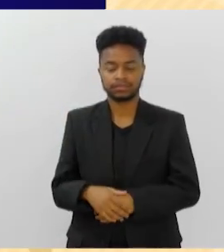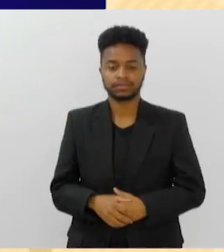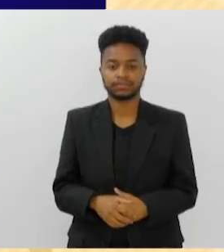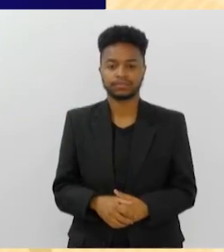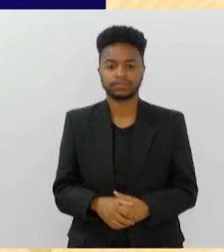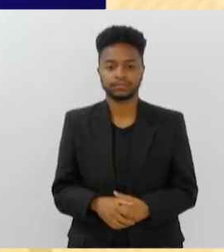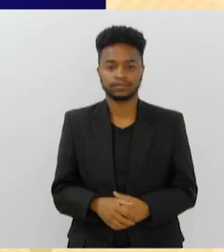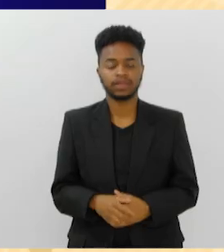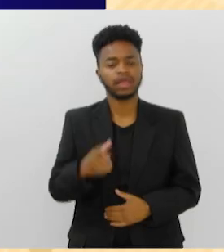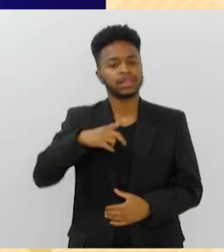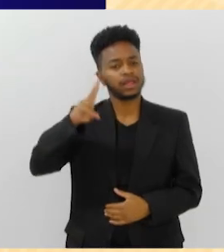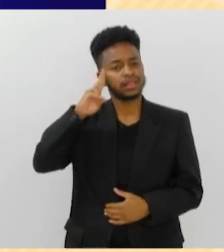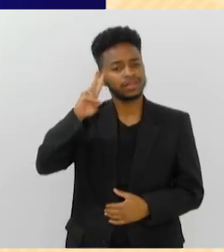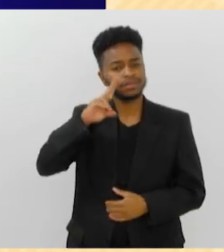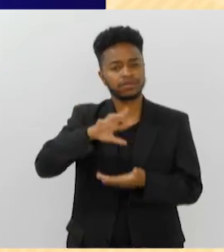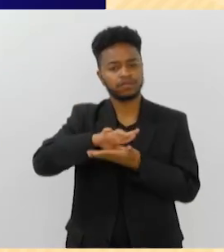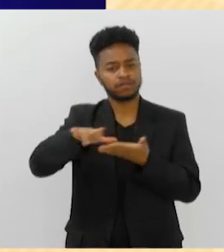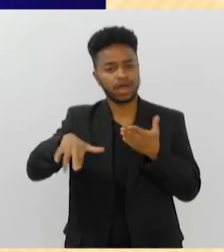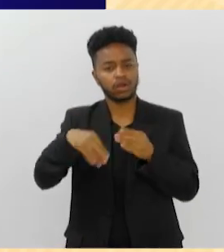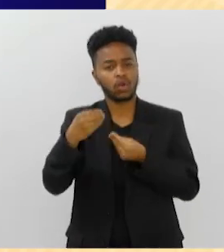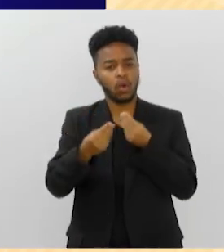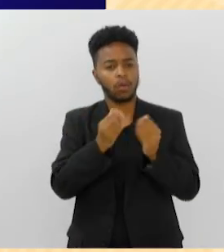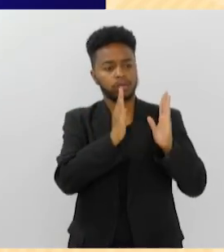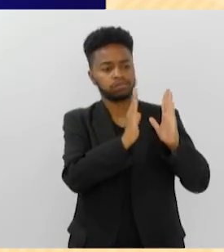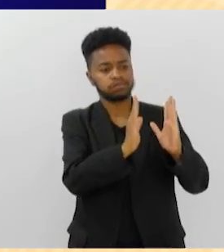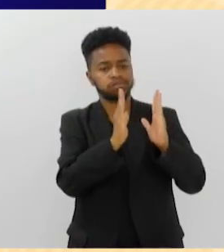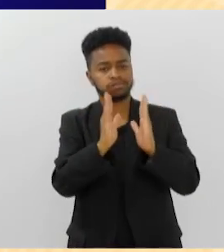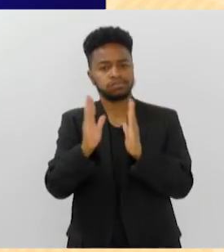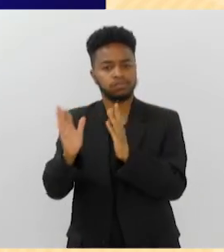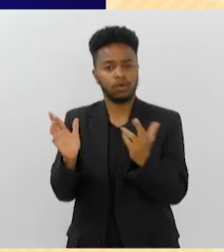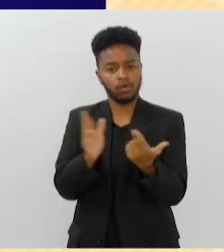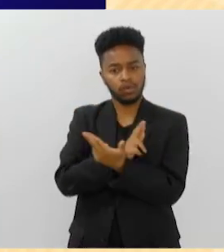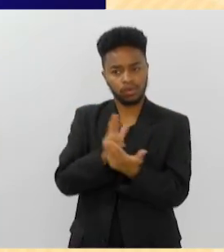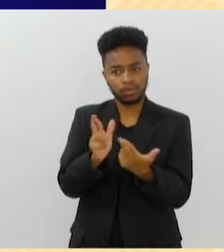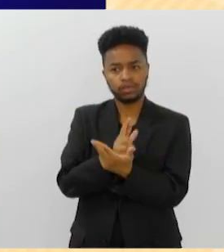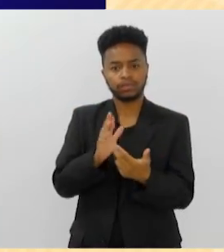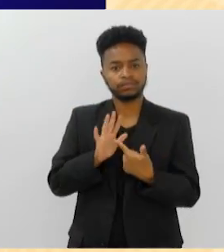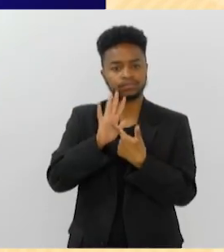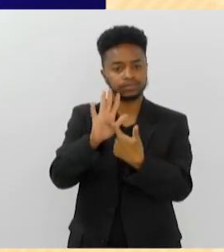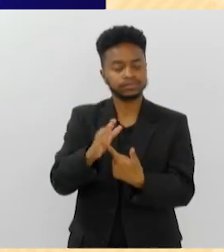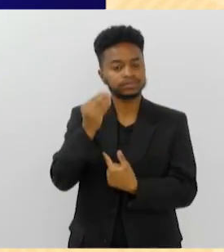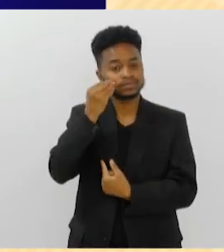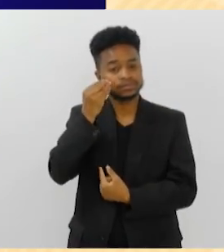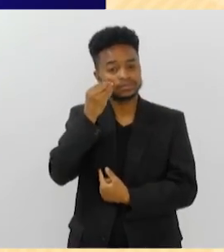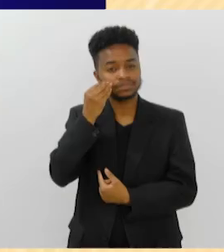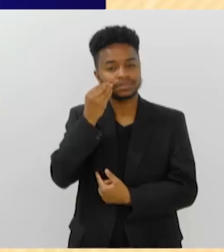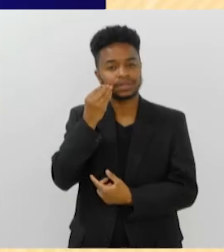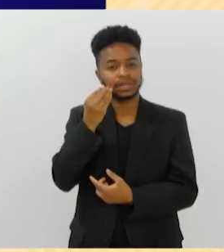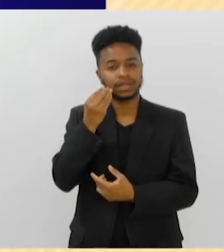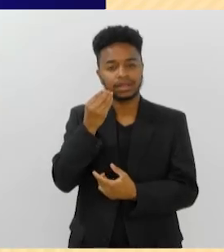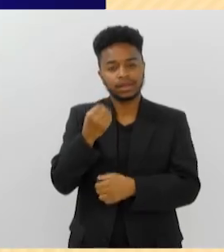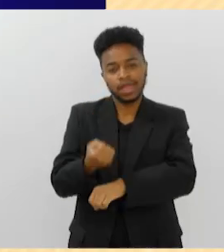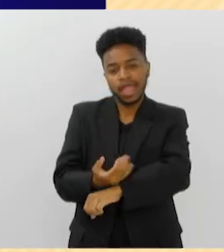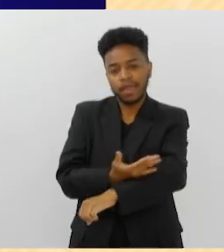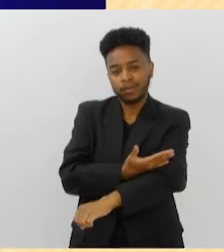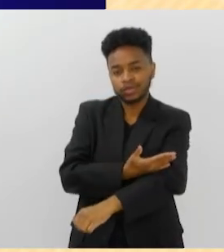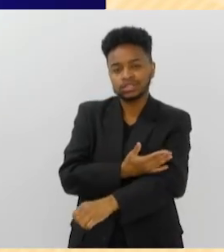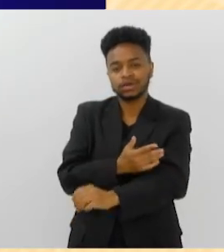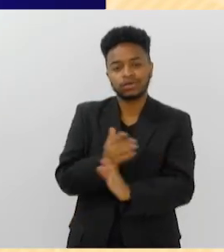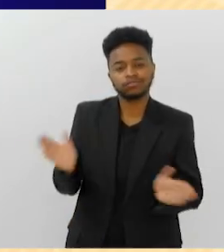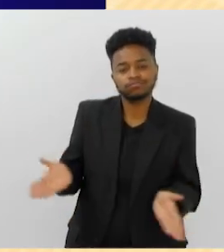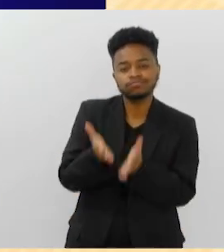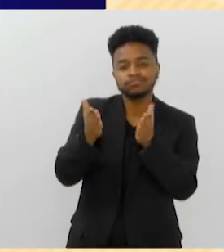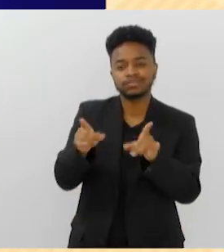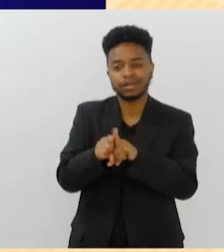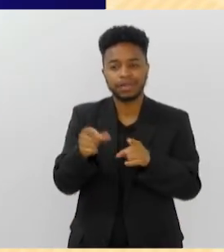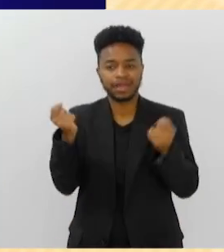chorizo! Muitas lembranças de todas as etapas do relacionamento vêm à tona para despertar as melhores emoções e gargalhadas.